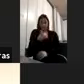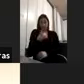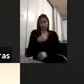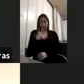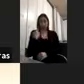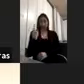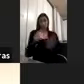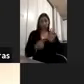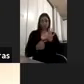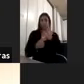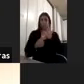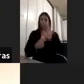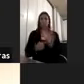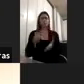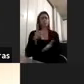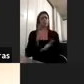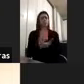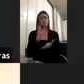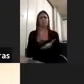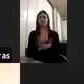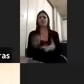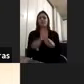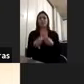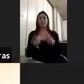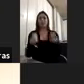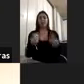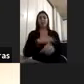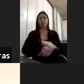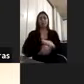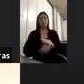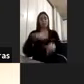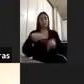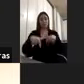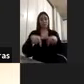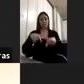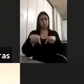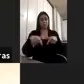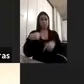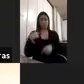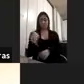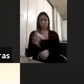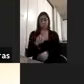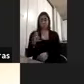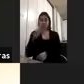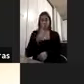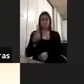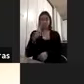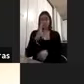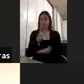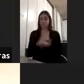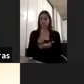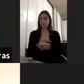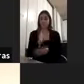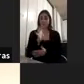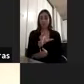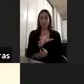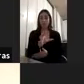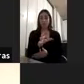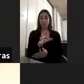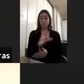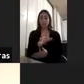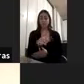dizendo que queria demitir as pessoas. E nós vamos utilizar as ferramentas para manter emprego. Enfim, nós fizemos por 2 meses a MP.